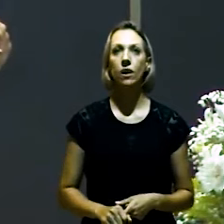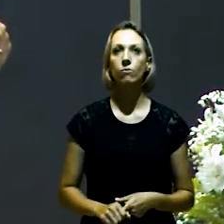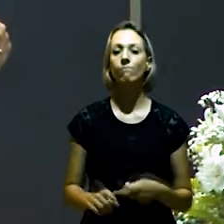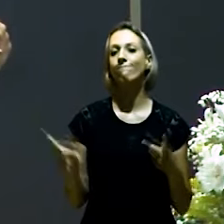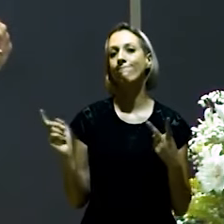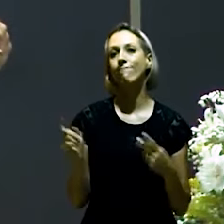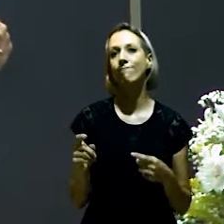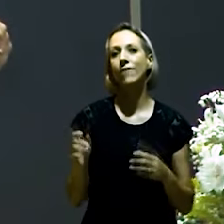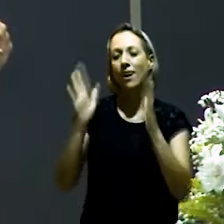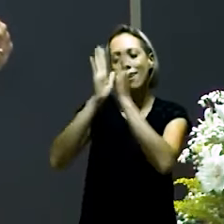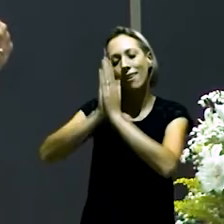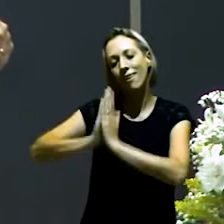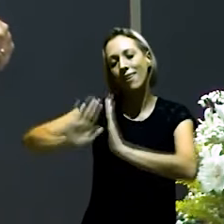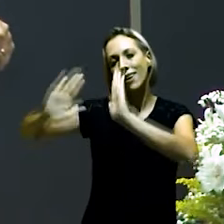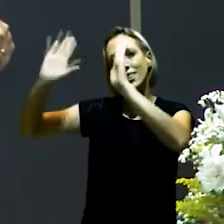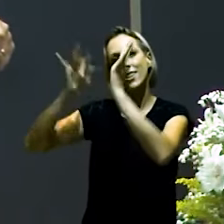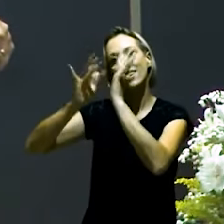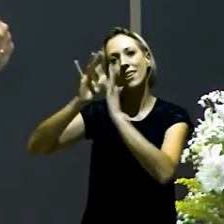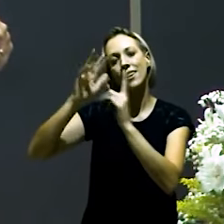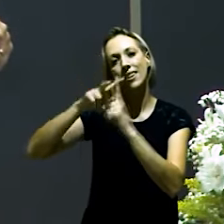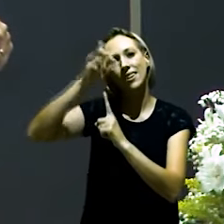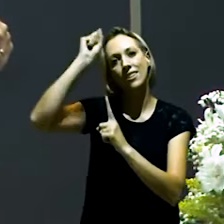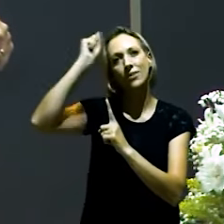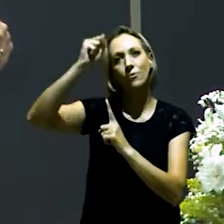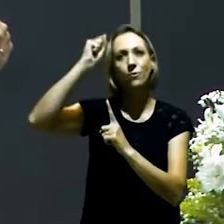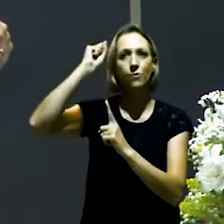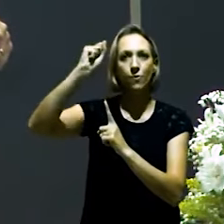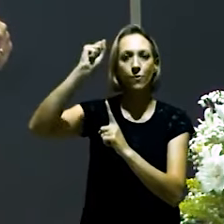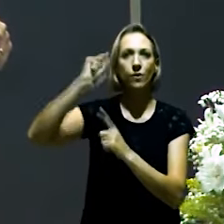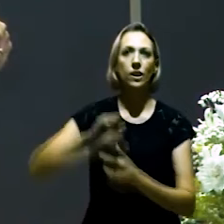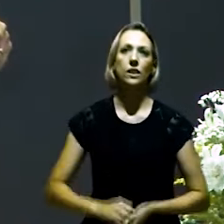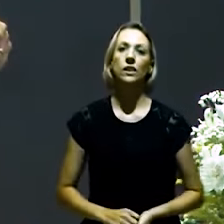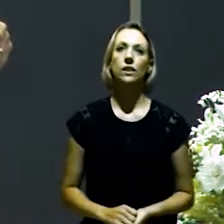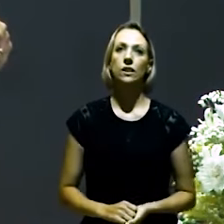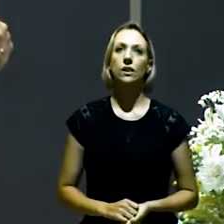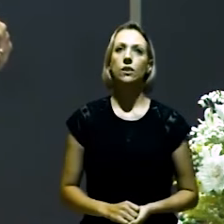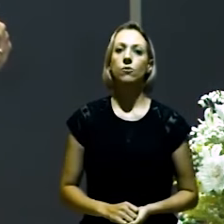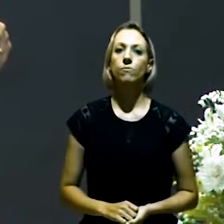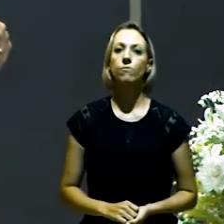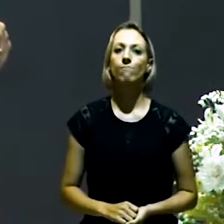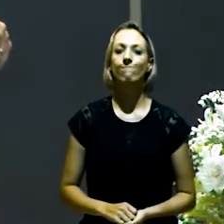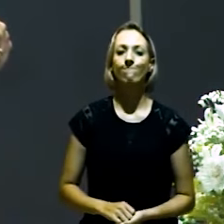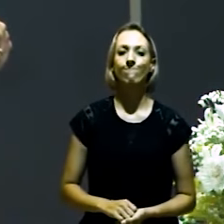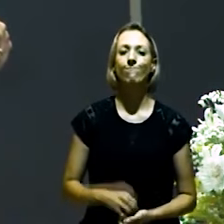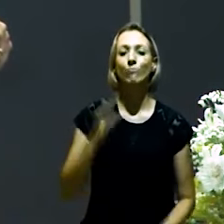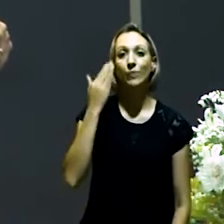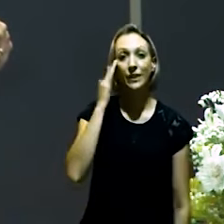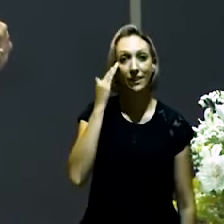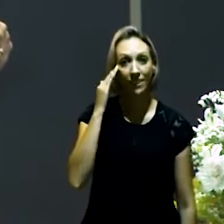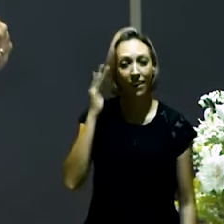Adore ao Cristo que venceu. Adore ao Cristo que venceu. Reconheça isso nesta